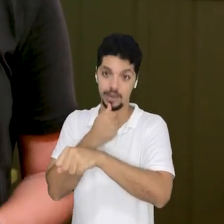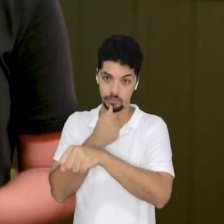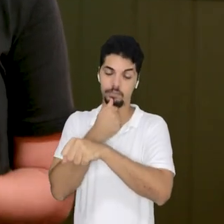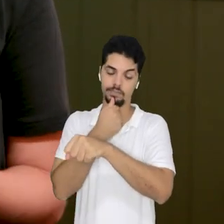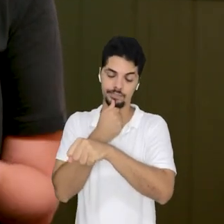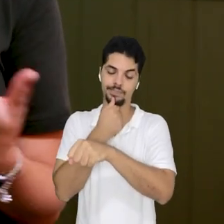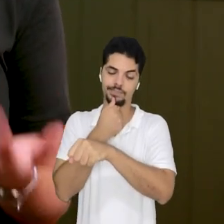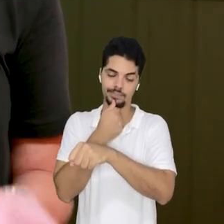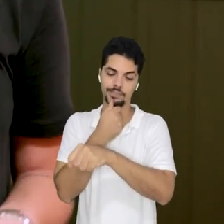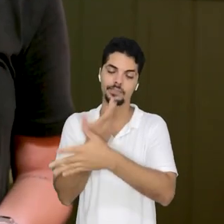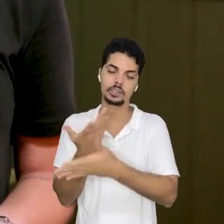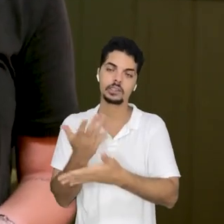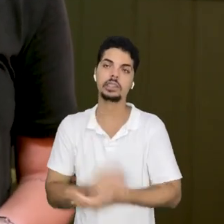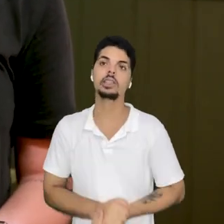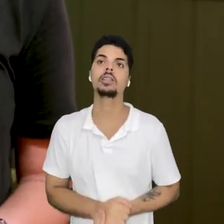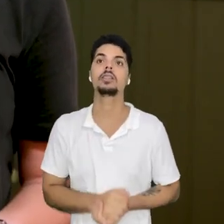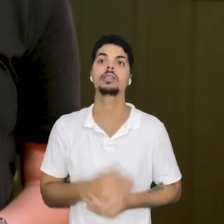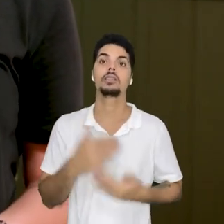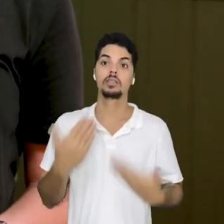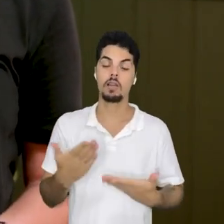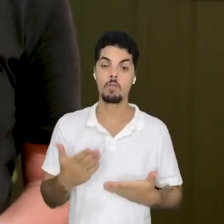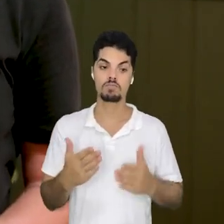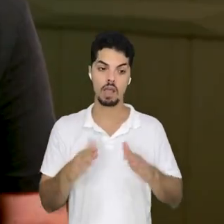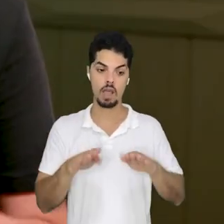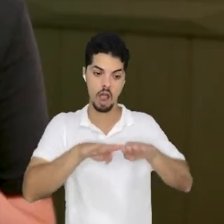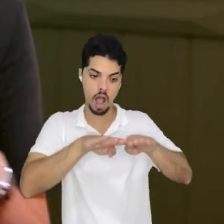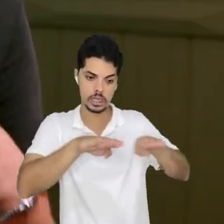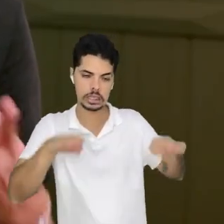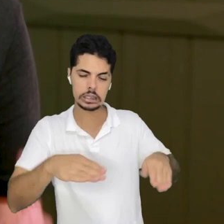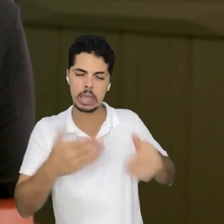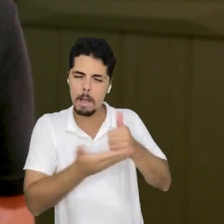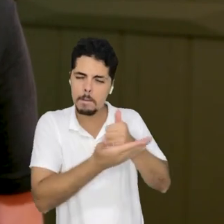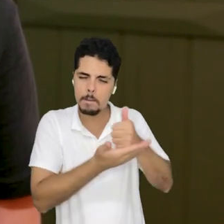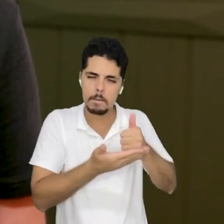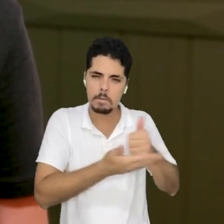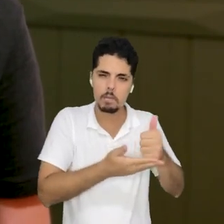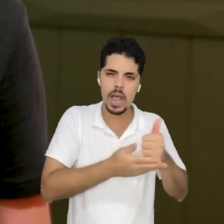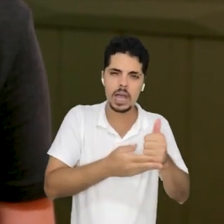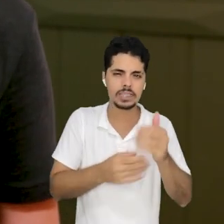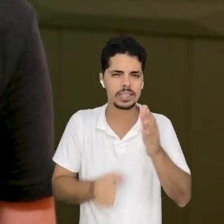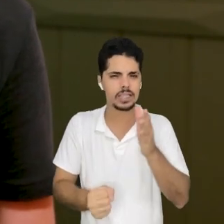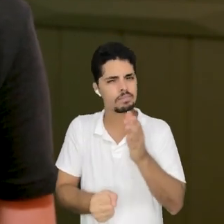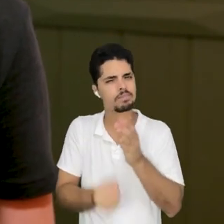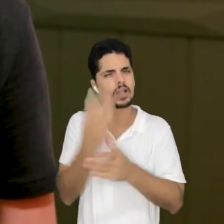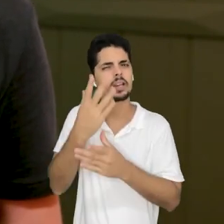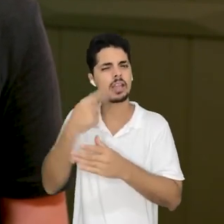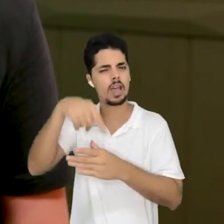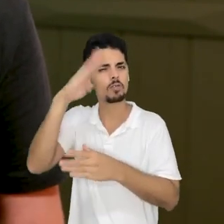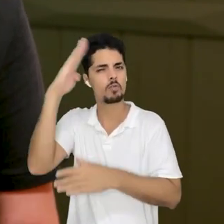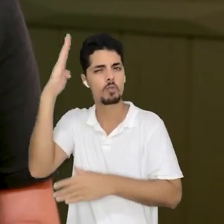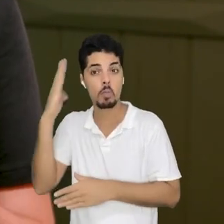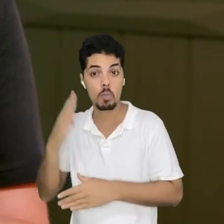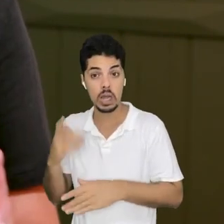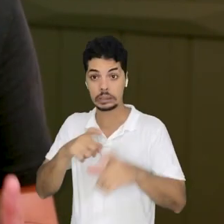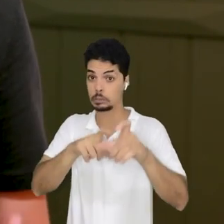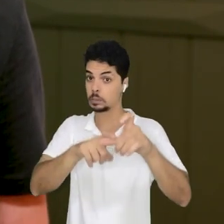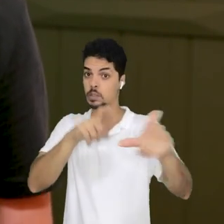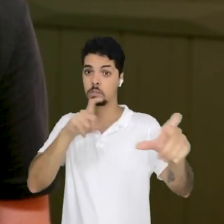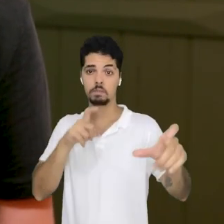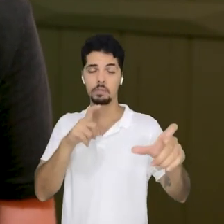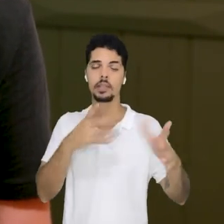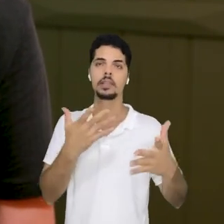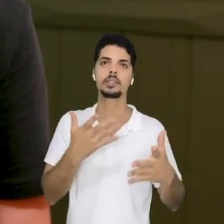O fim da escravidão não foi nem cogitado nesse momento. Então, as bases que fundaram a nossa colônia e as